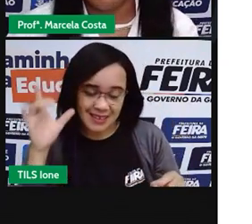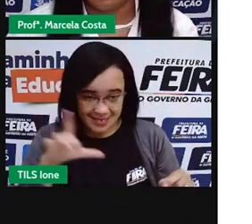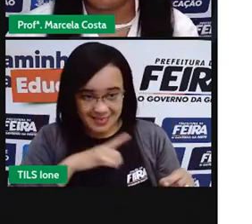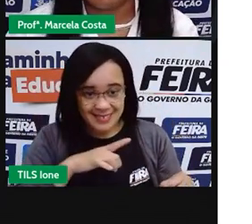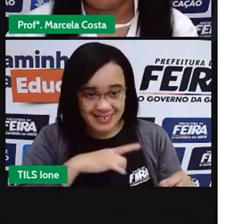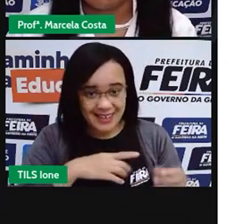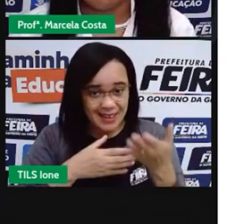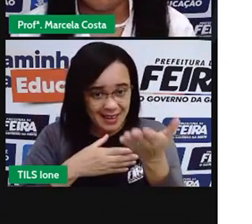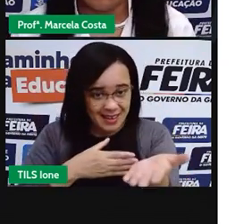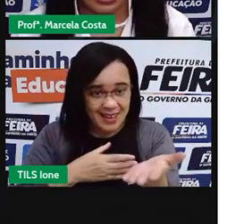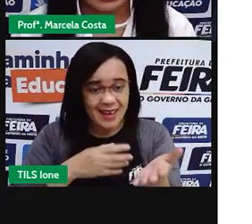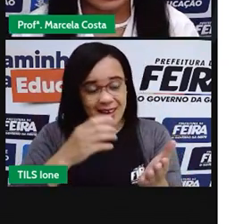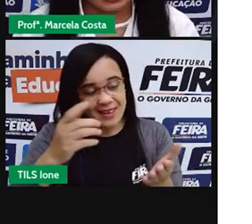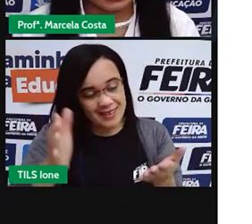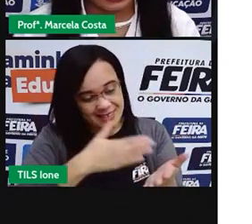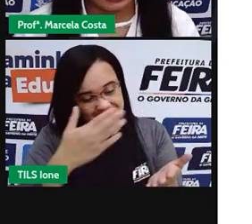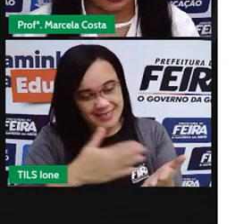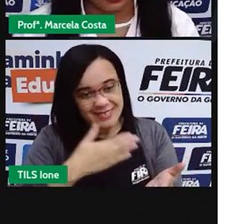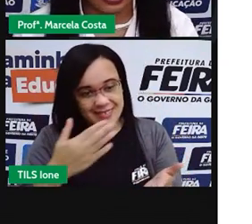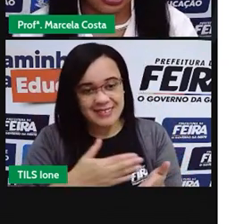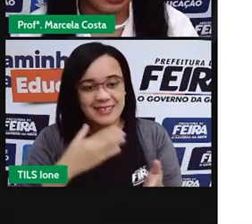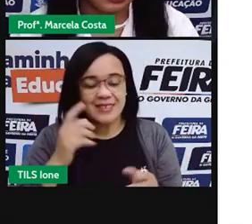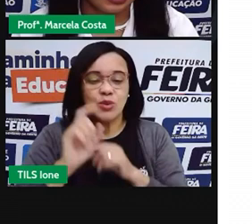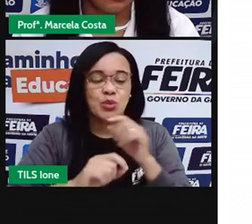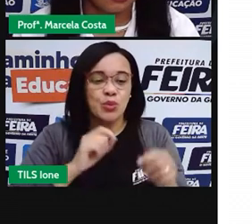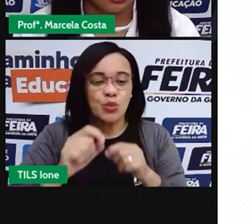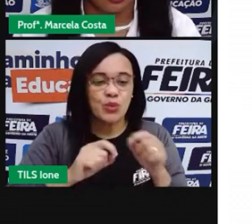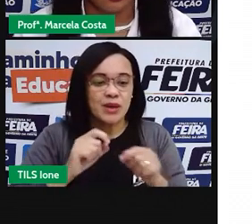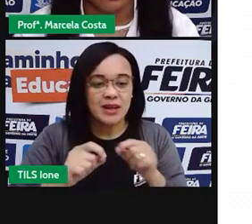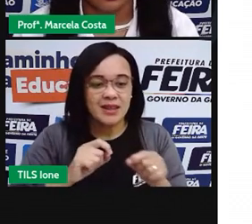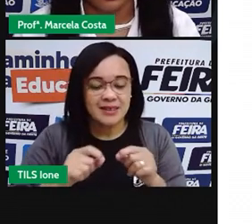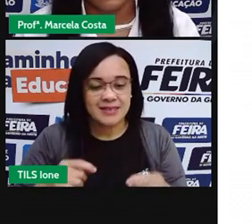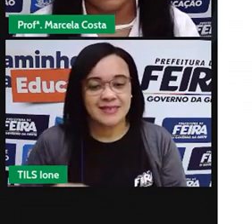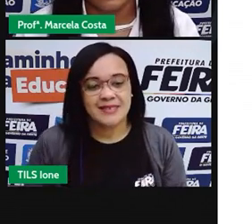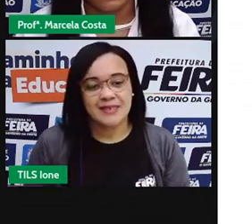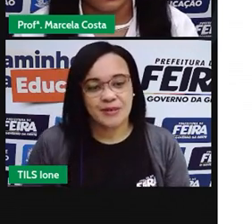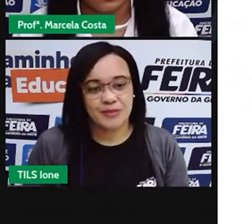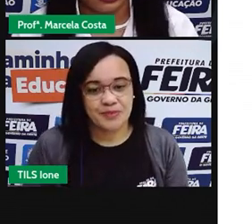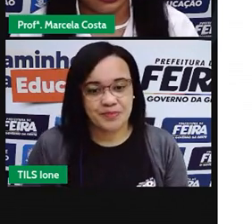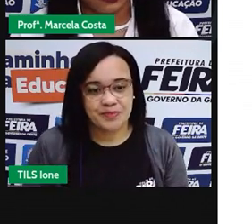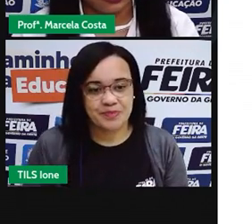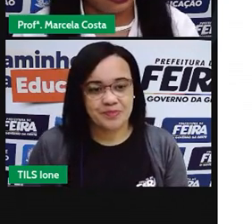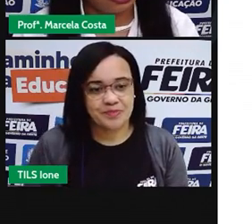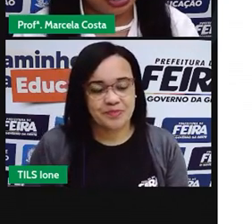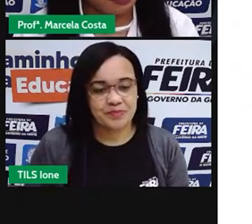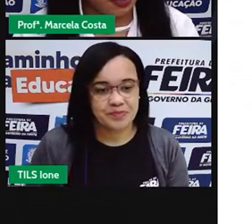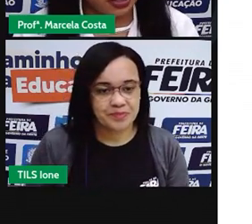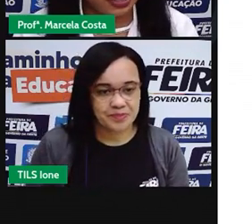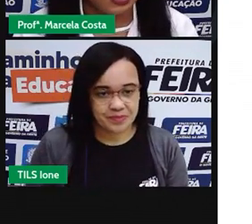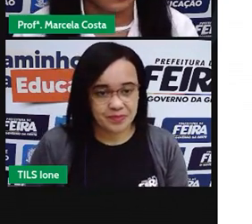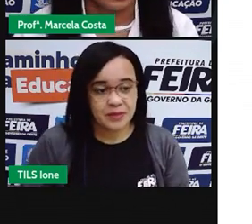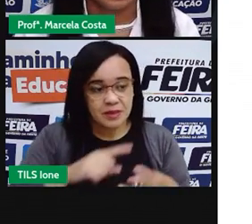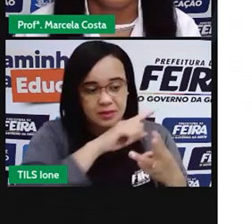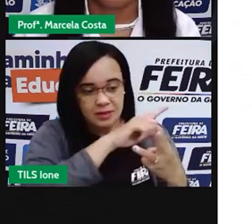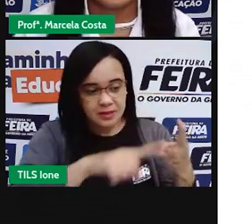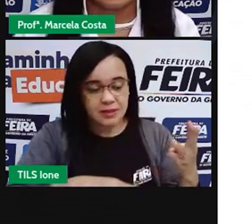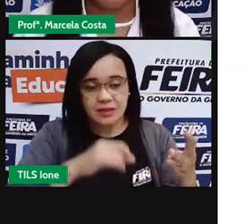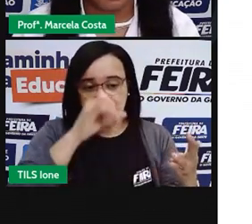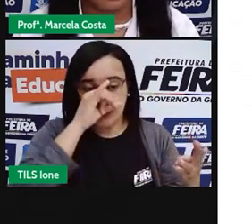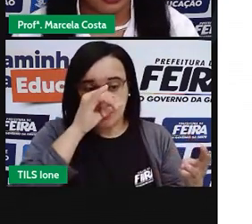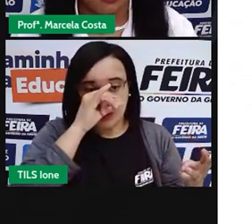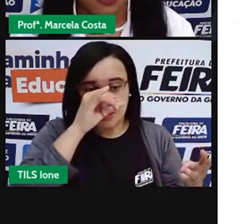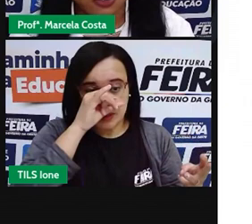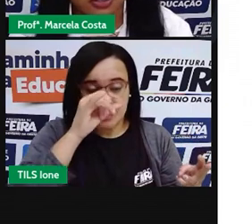Esse livro, ele traz a releitura de não só do conto dos três porquinhos, mas